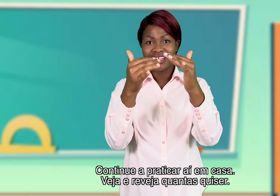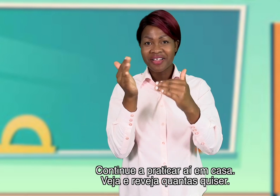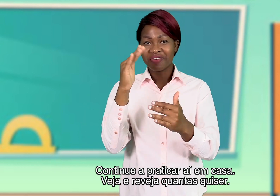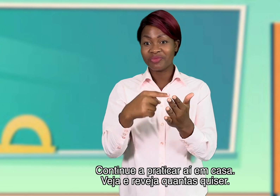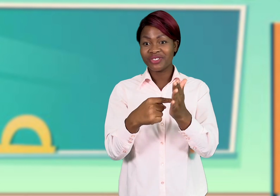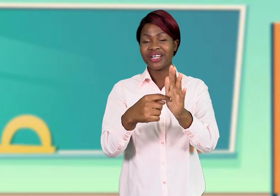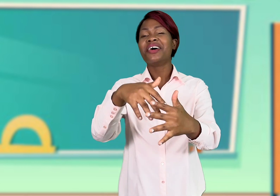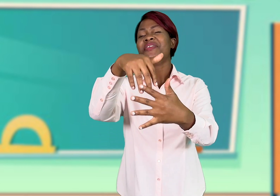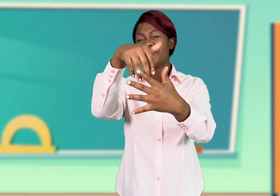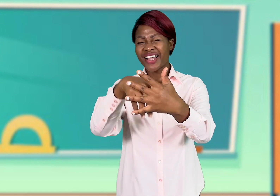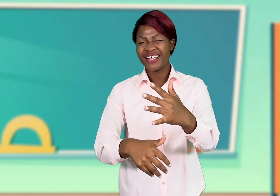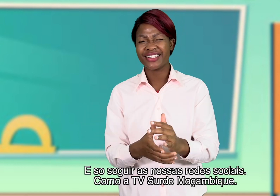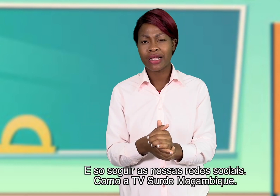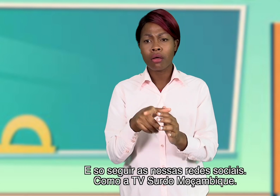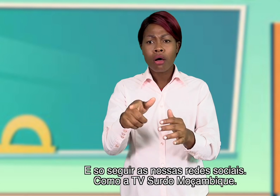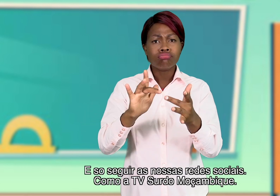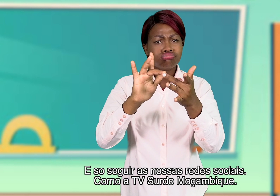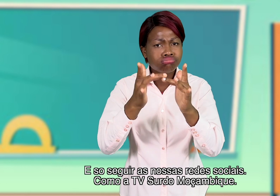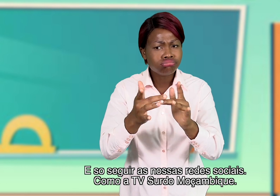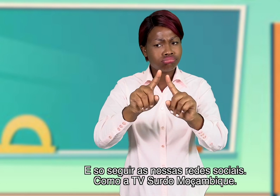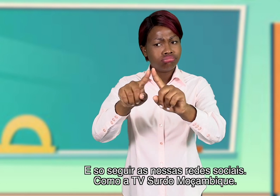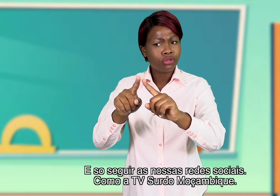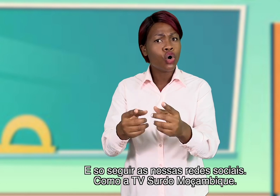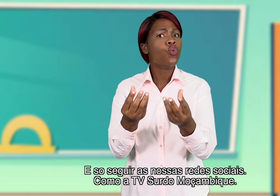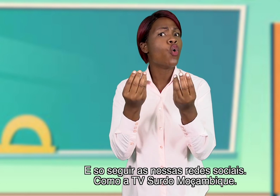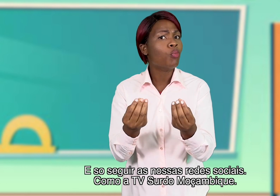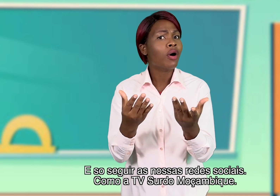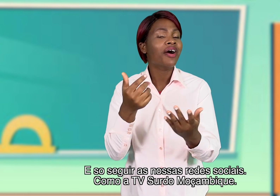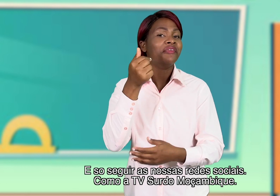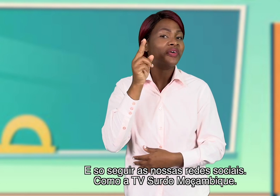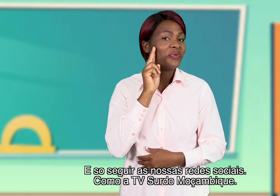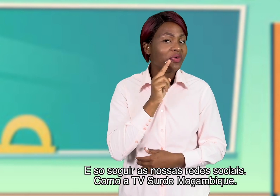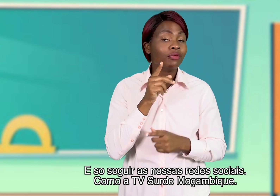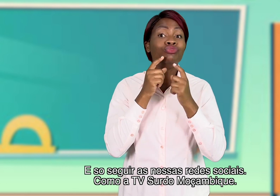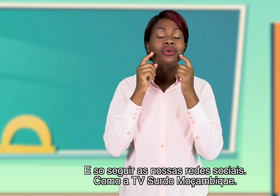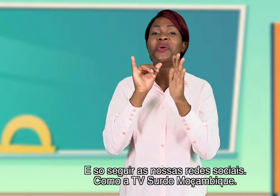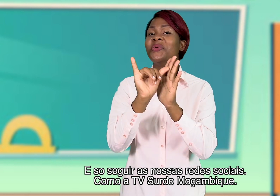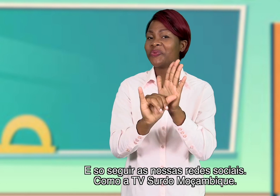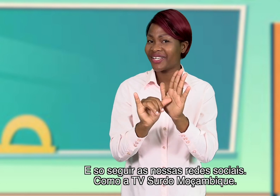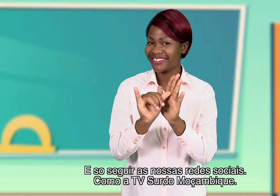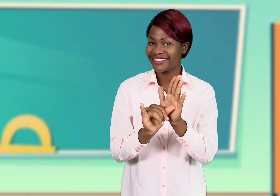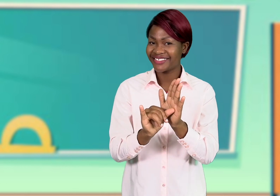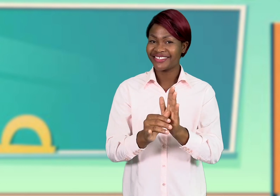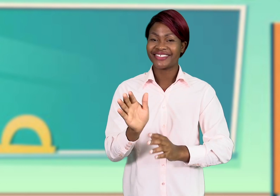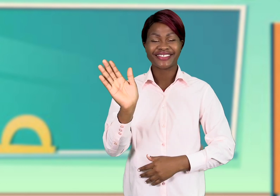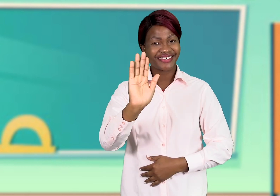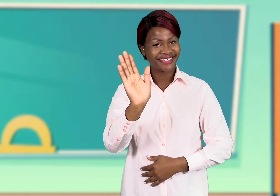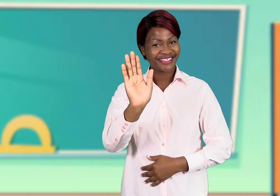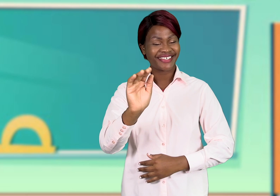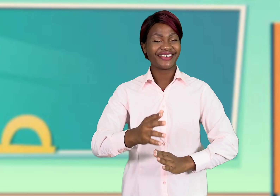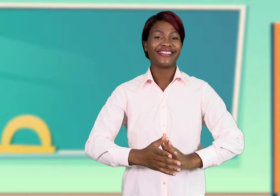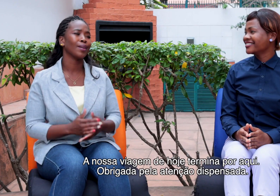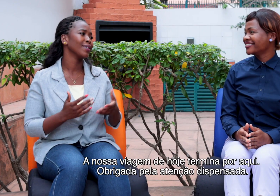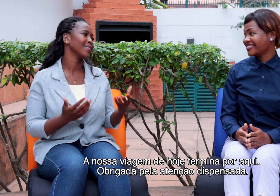quantas vezes quiser. É só seguir as nossas redes sociais, como a TV Surdo Moçambique.